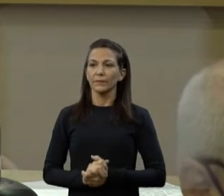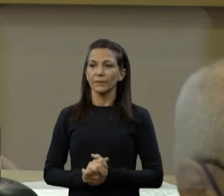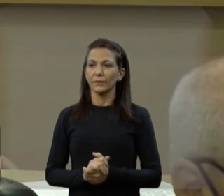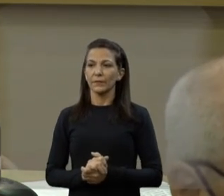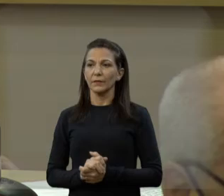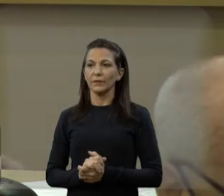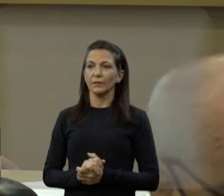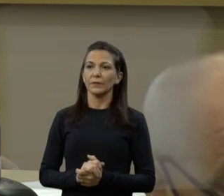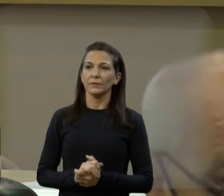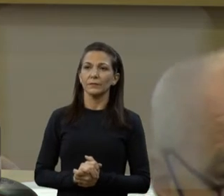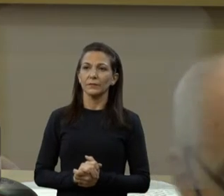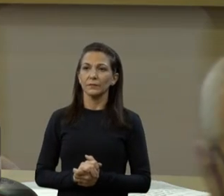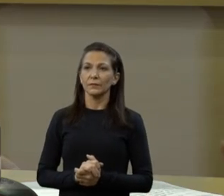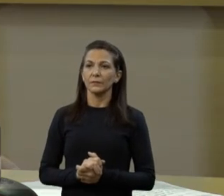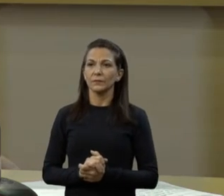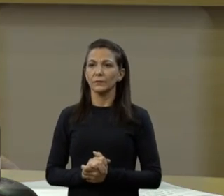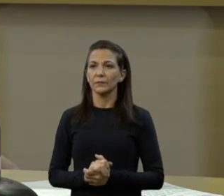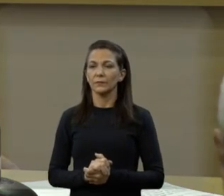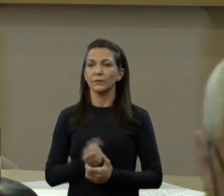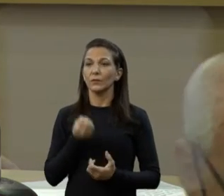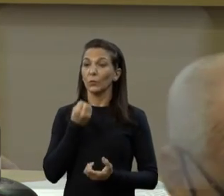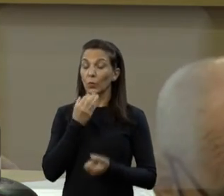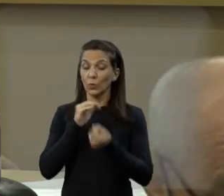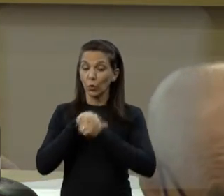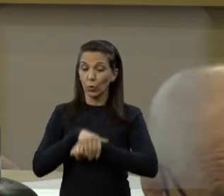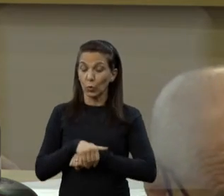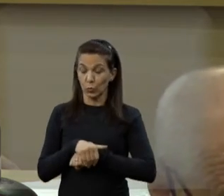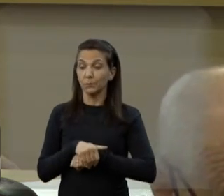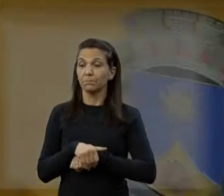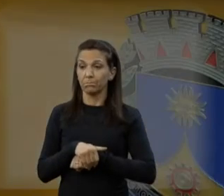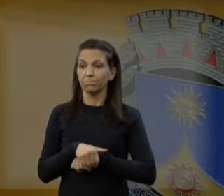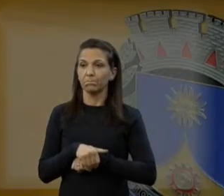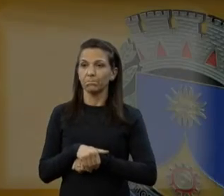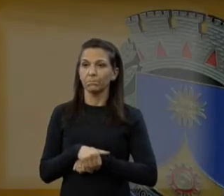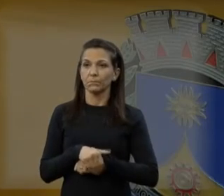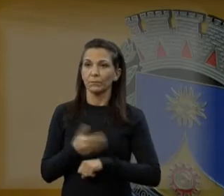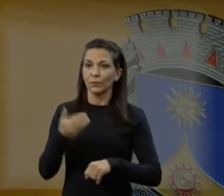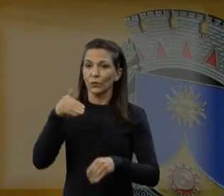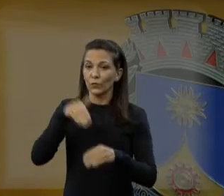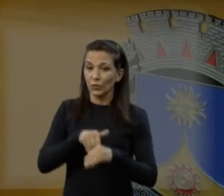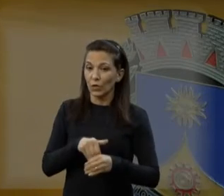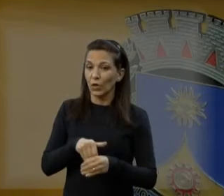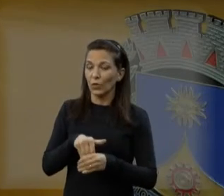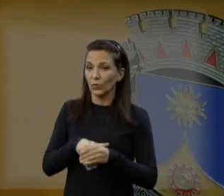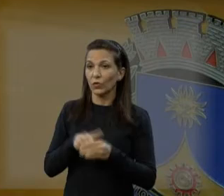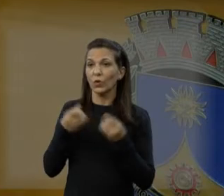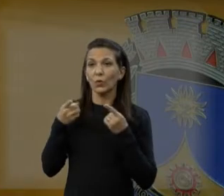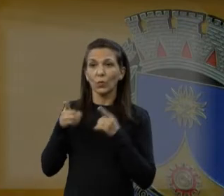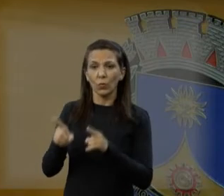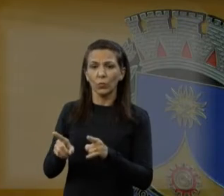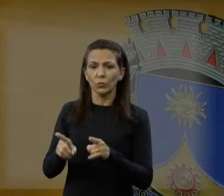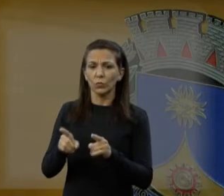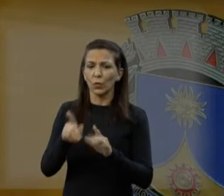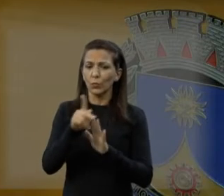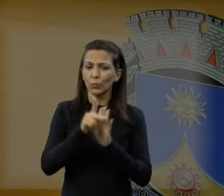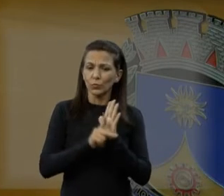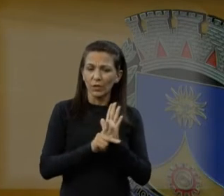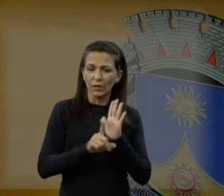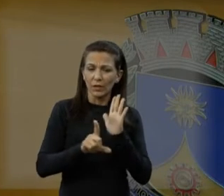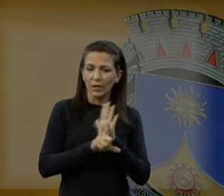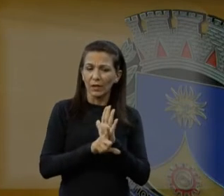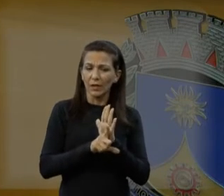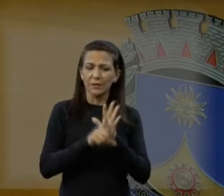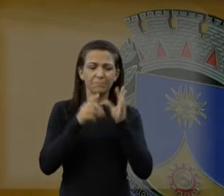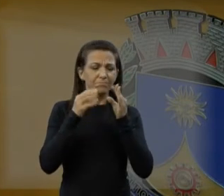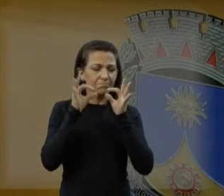e bota Boa noite né eu voltei conta projeto embora para respirar maravilhoso por um